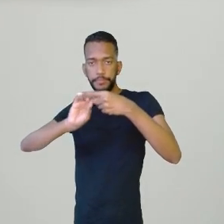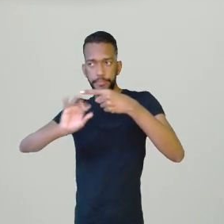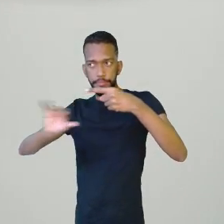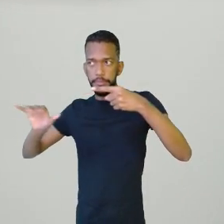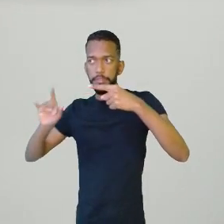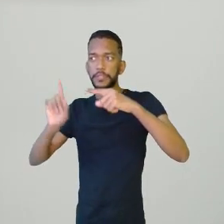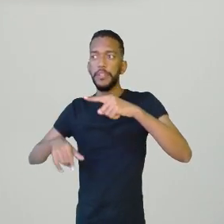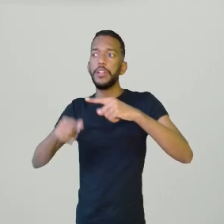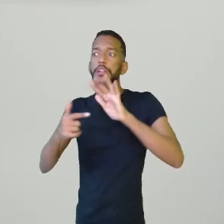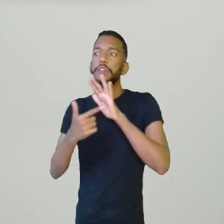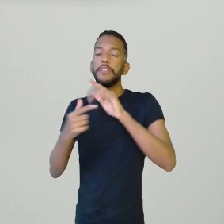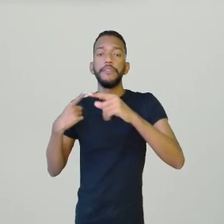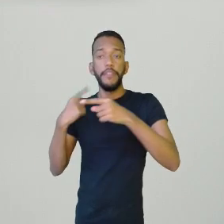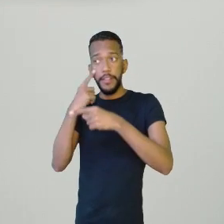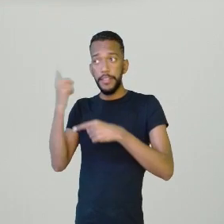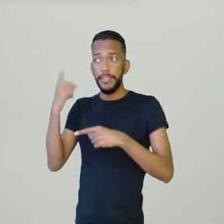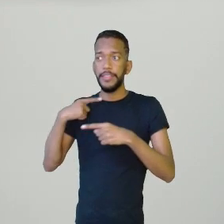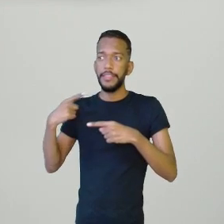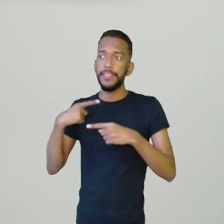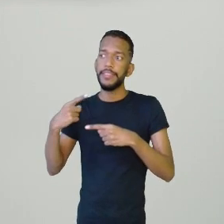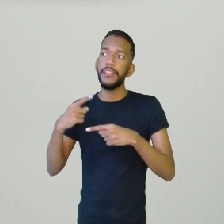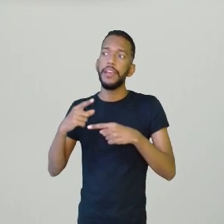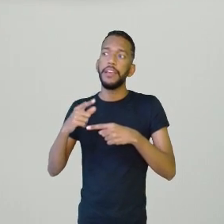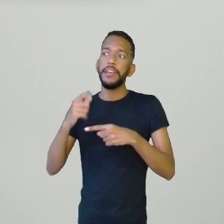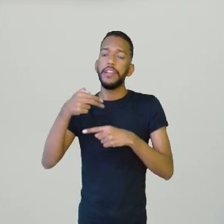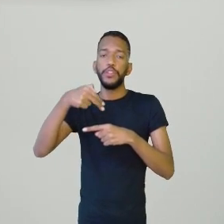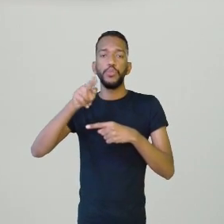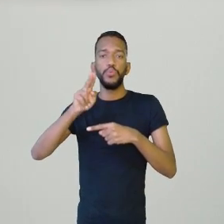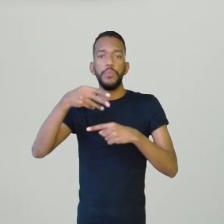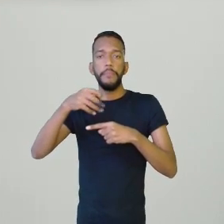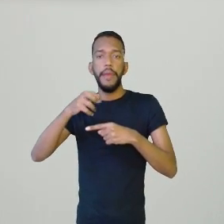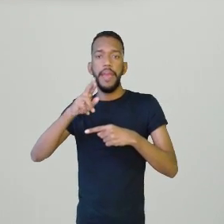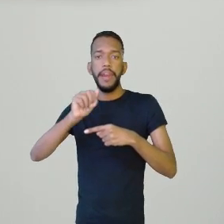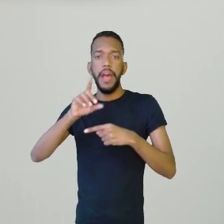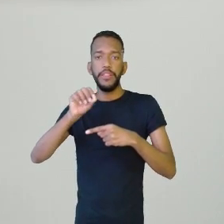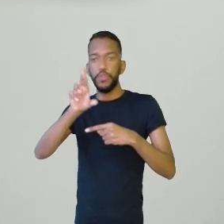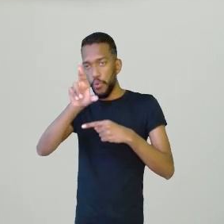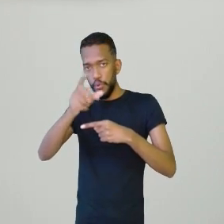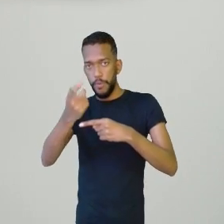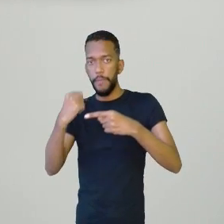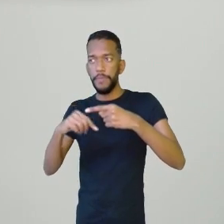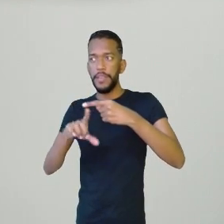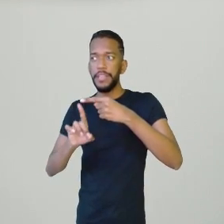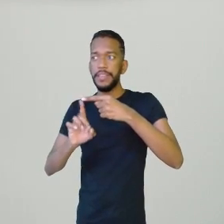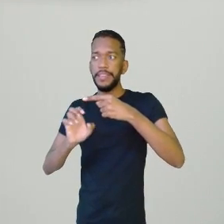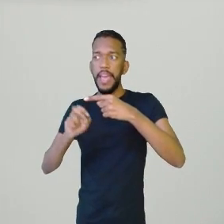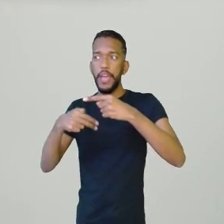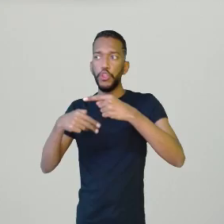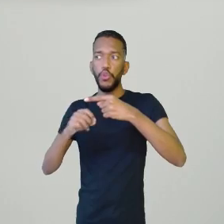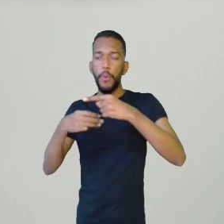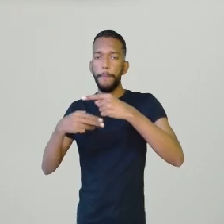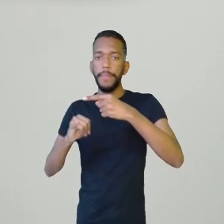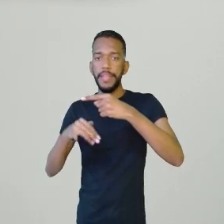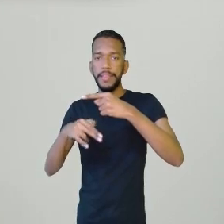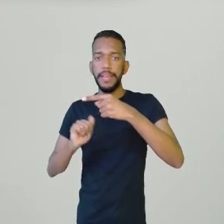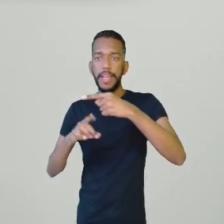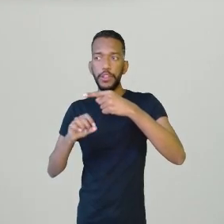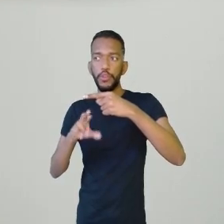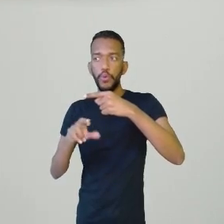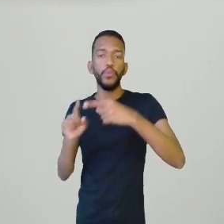representar a fração, e ela tem o numerador, que é o número de cima, e o denominador. E esta aqui vocês estão vendo, eu